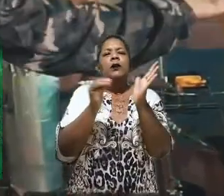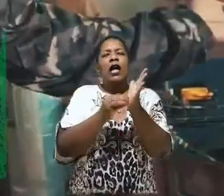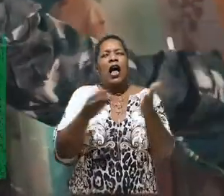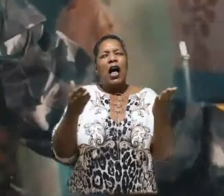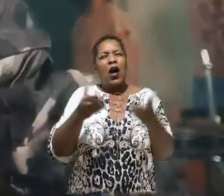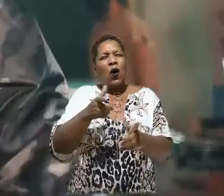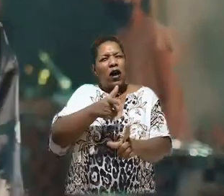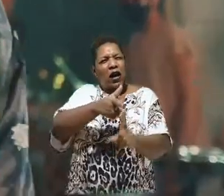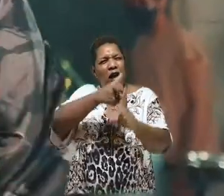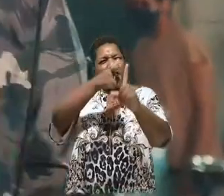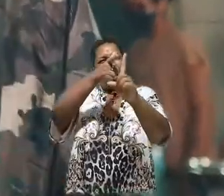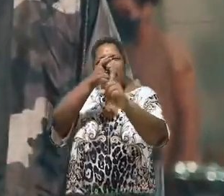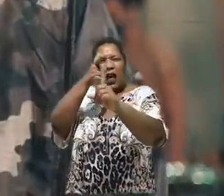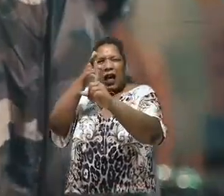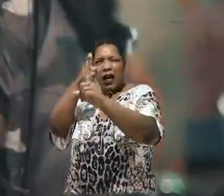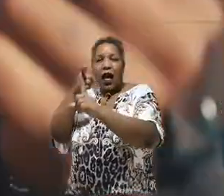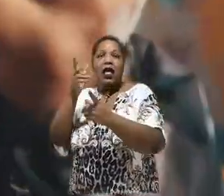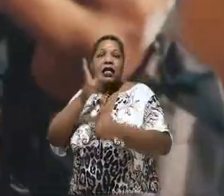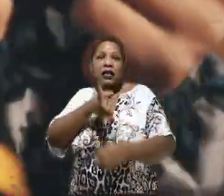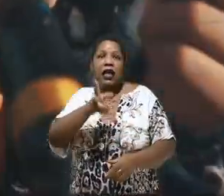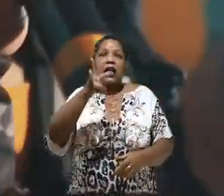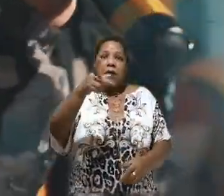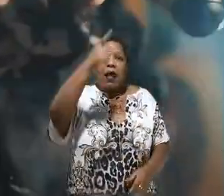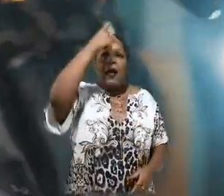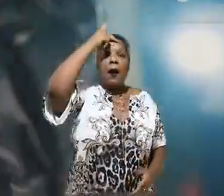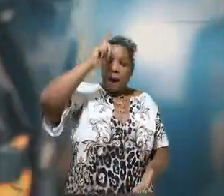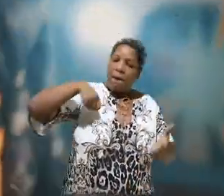temporada de caça vagas